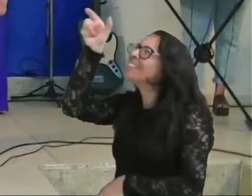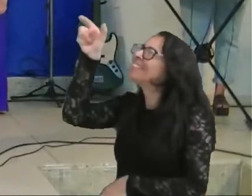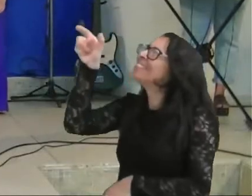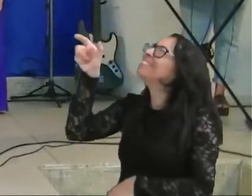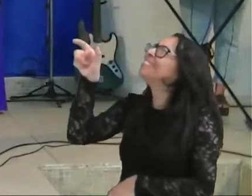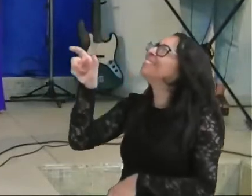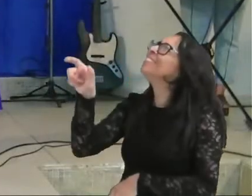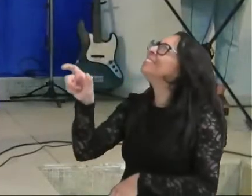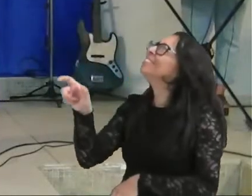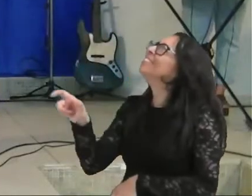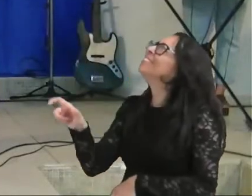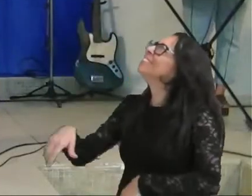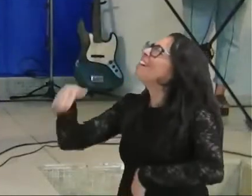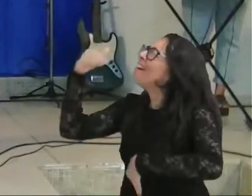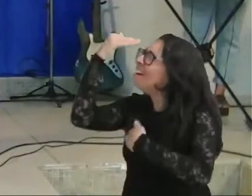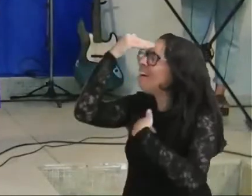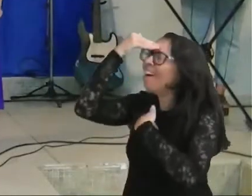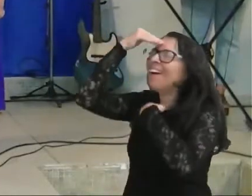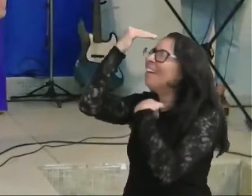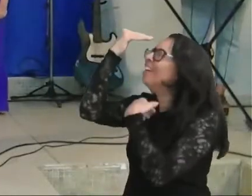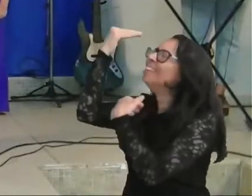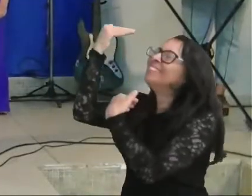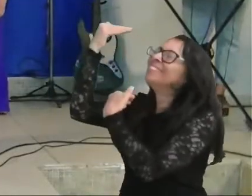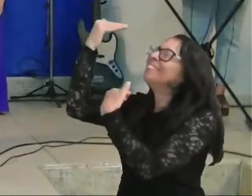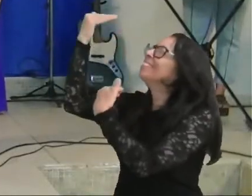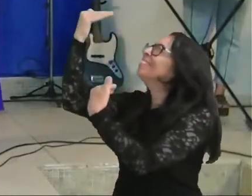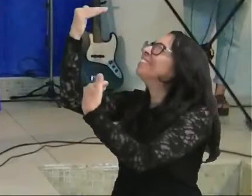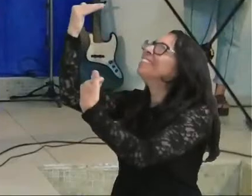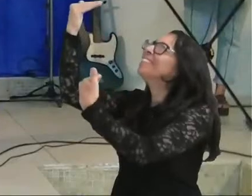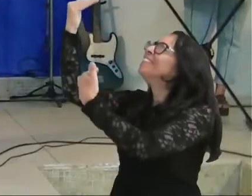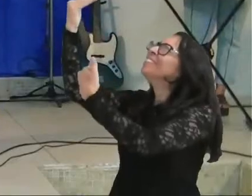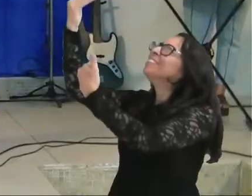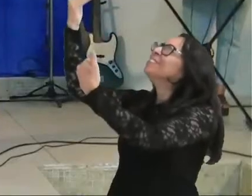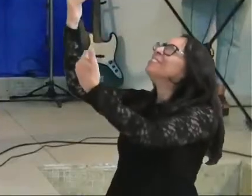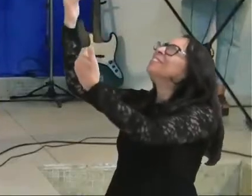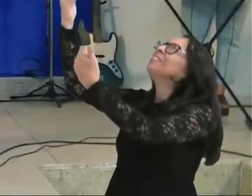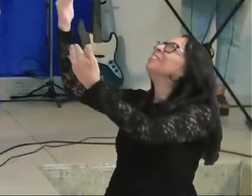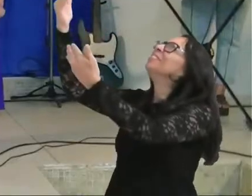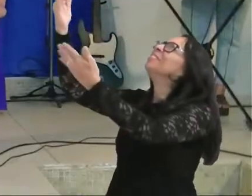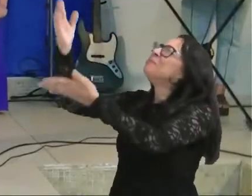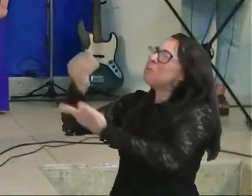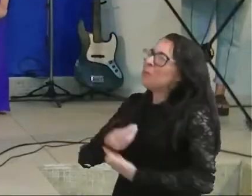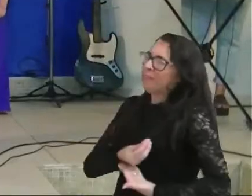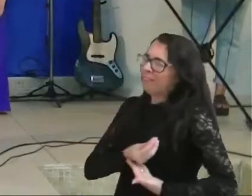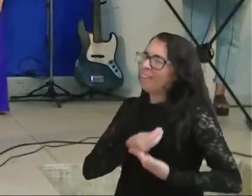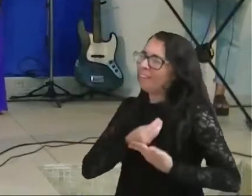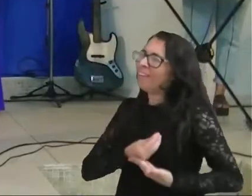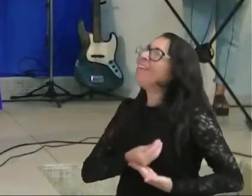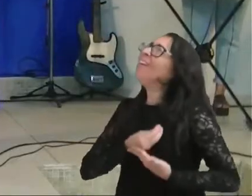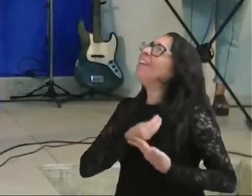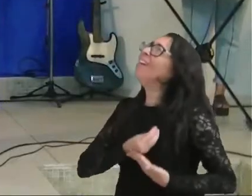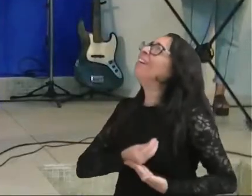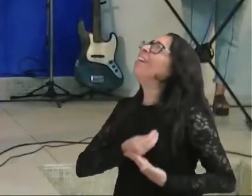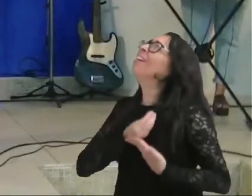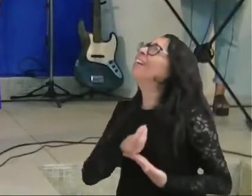és, eu quero te agradecer com todo o meu